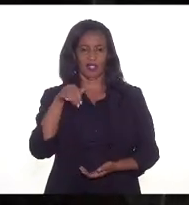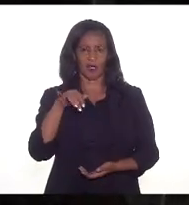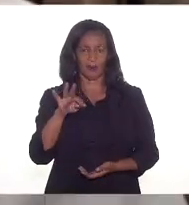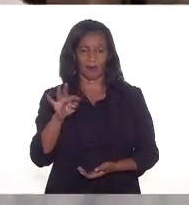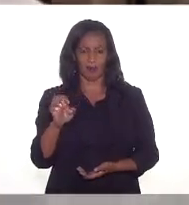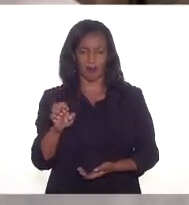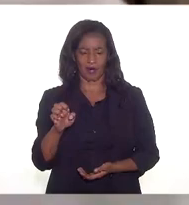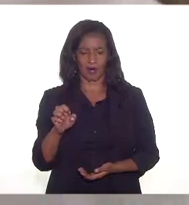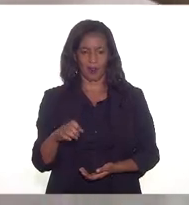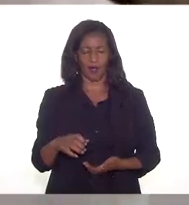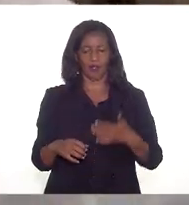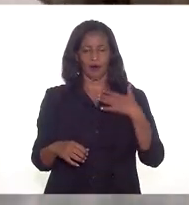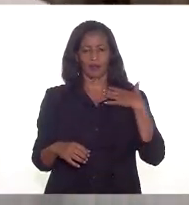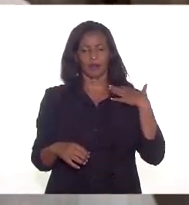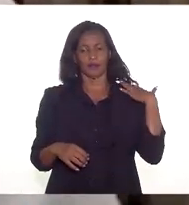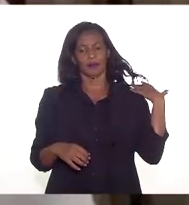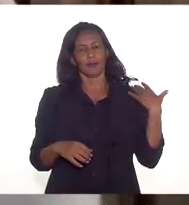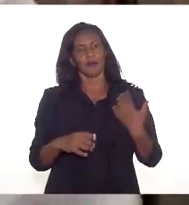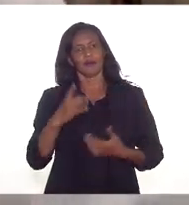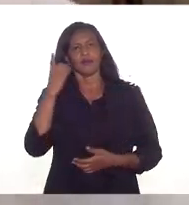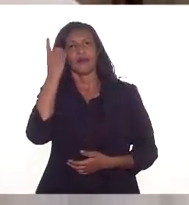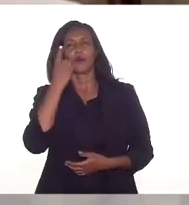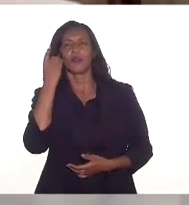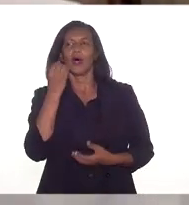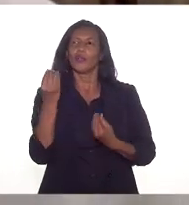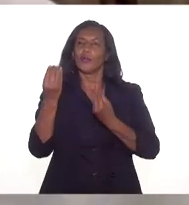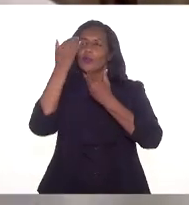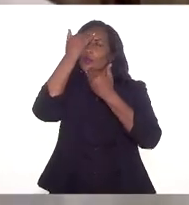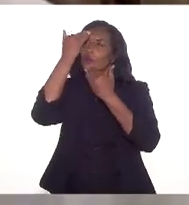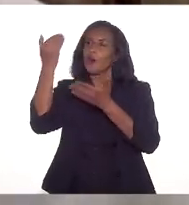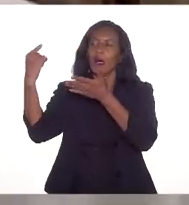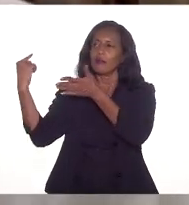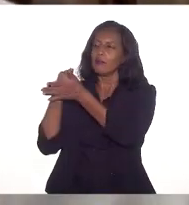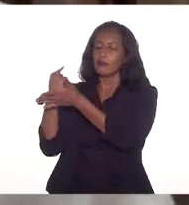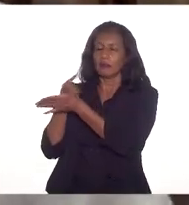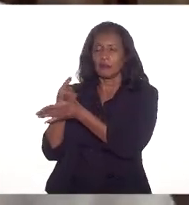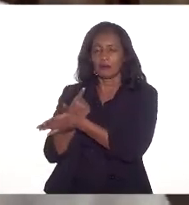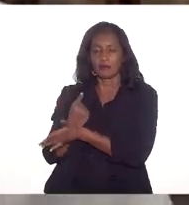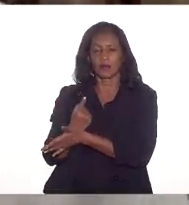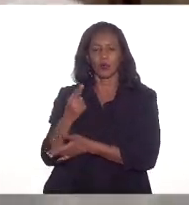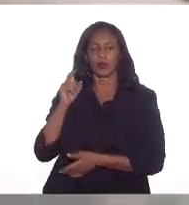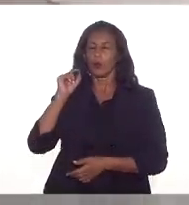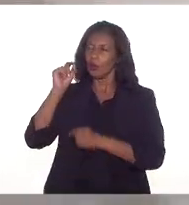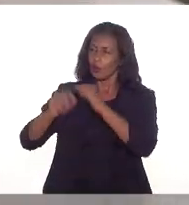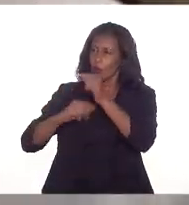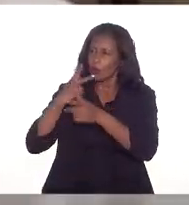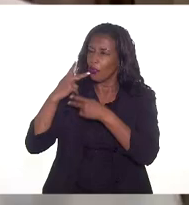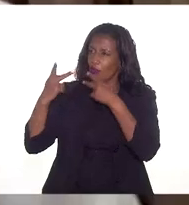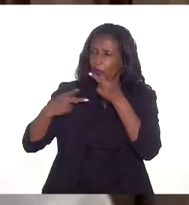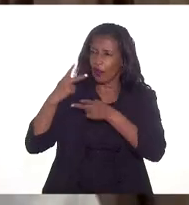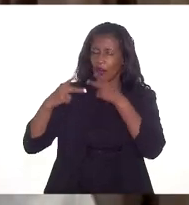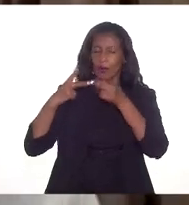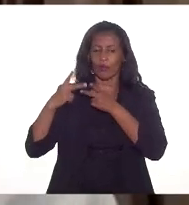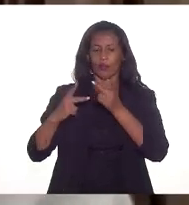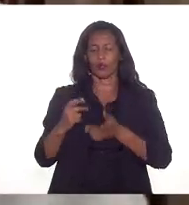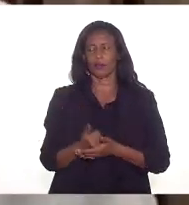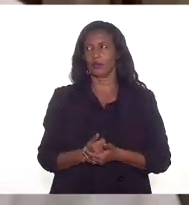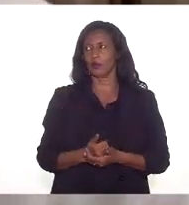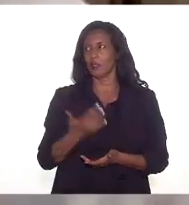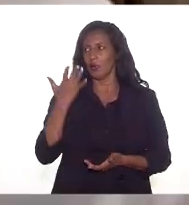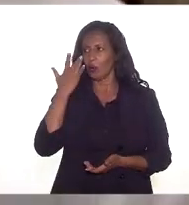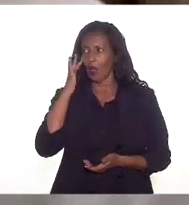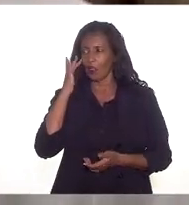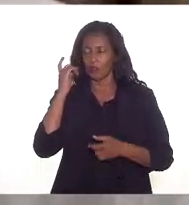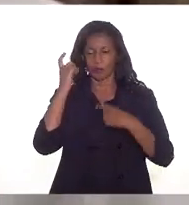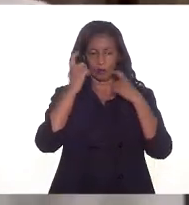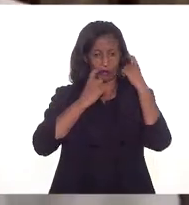Deputado Luiz Paulo, muito obrigado pelas suas perguntas. O que o senhor falou, e eu acho que é uma